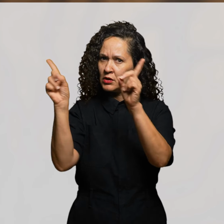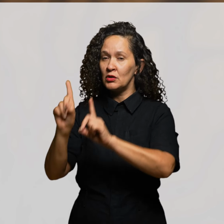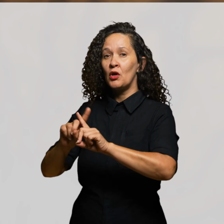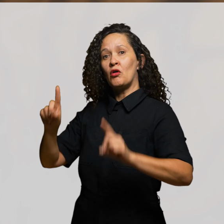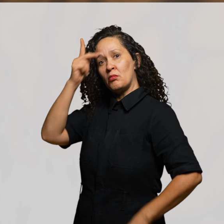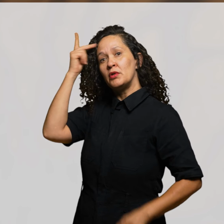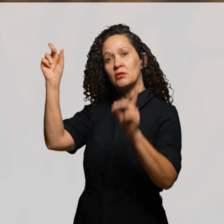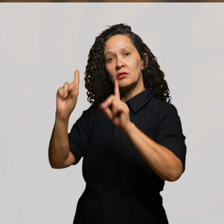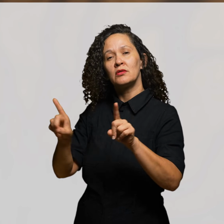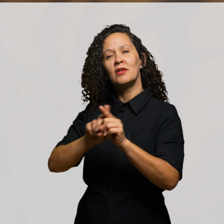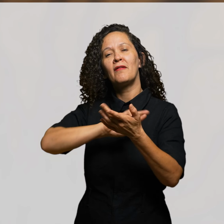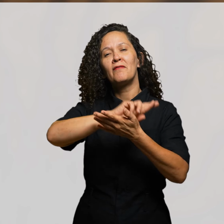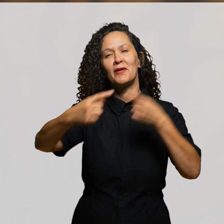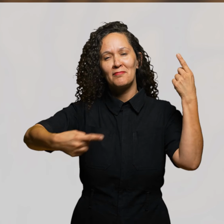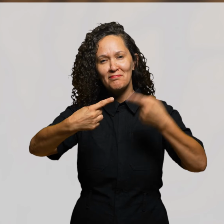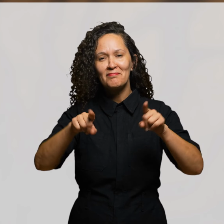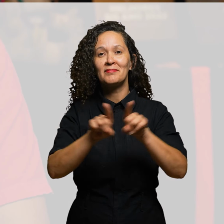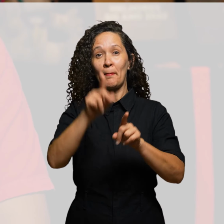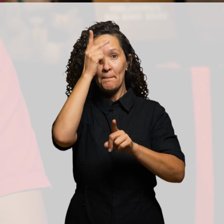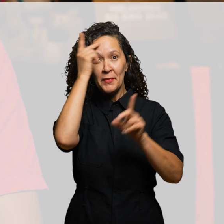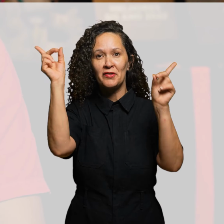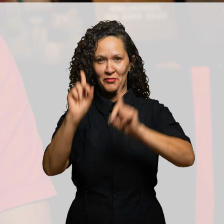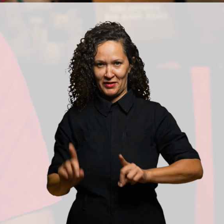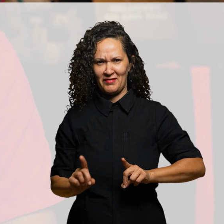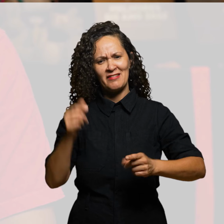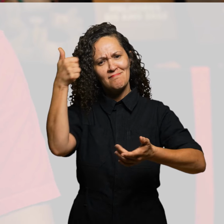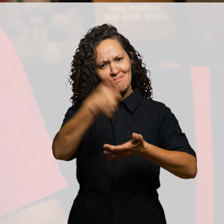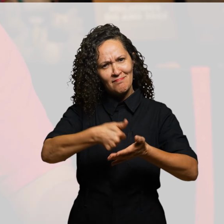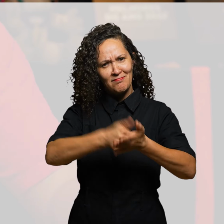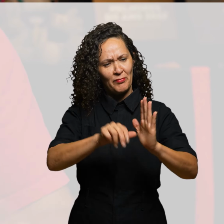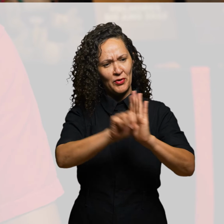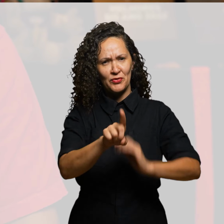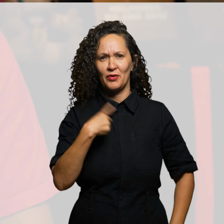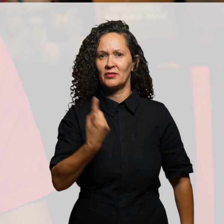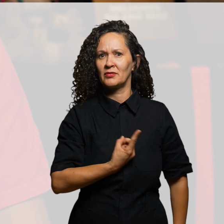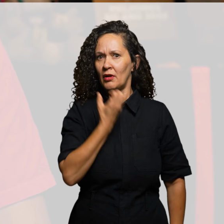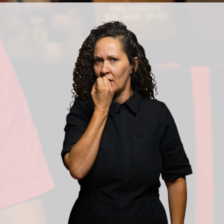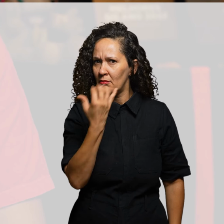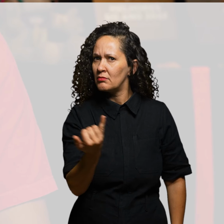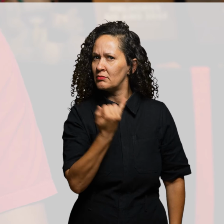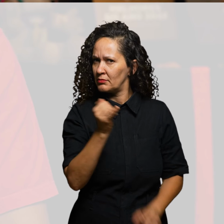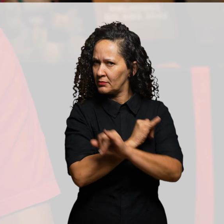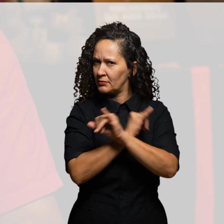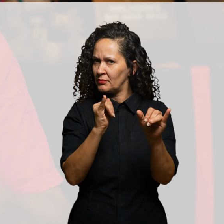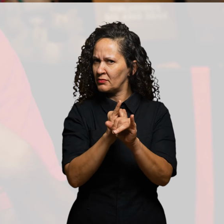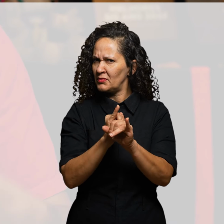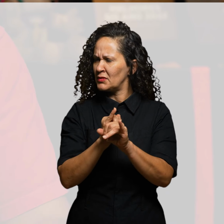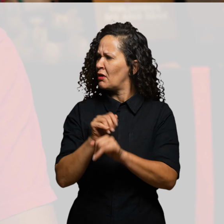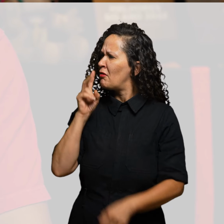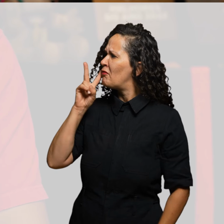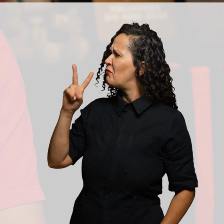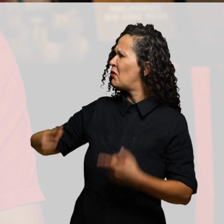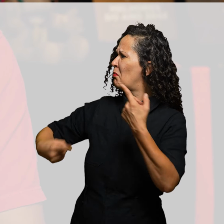ou não. E inclusive temos vários políticos que são deficientes brigando pela causa. É, e o bacana de falar isso, as pessoas ainda falam, pô, o cara é